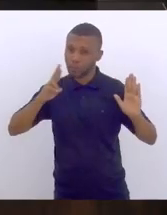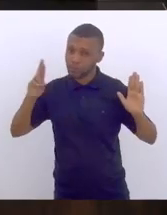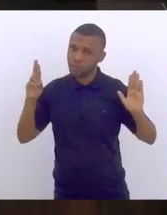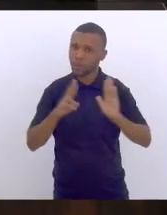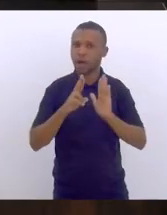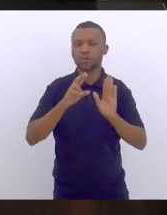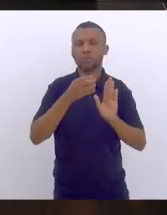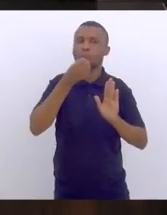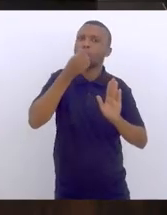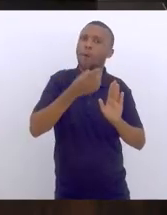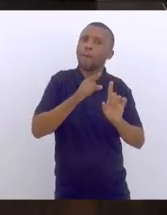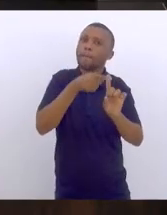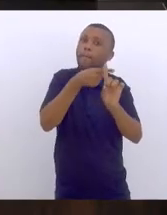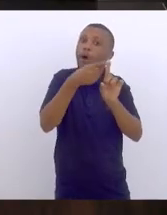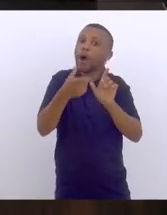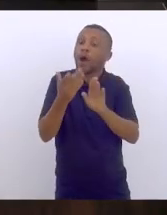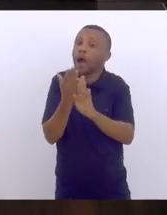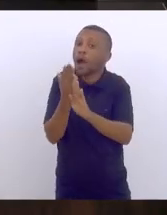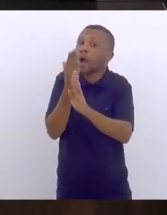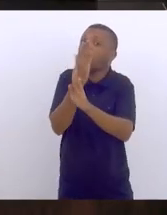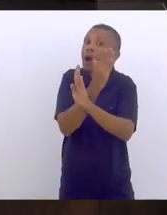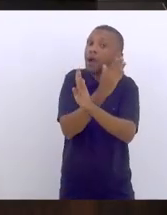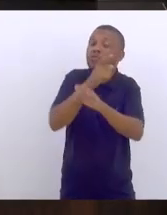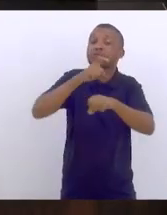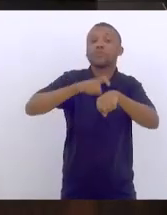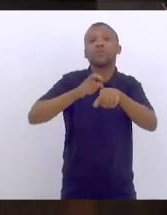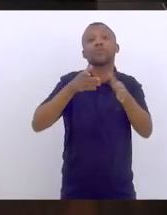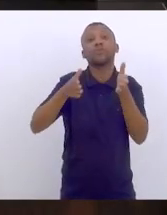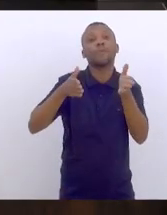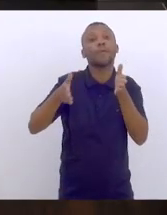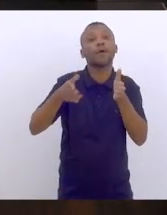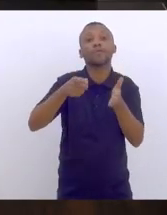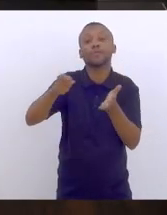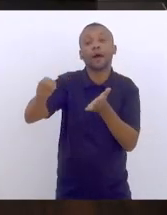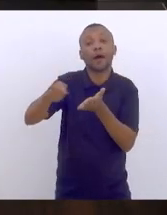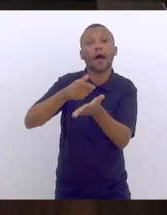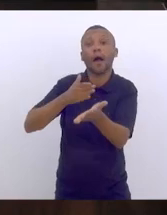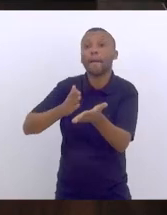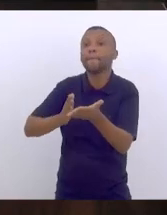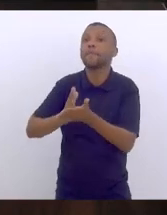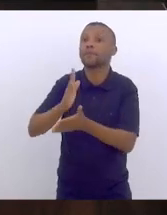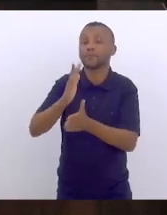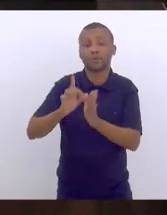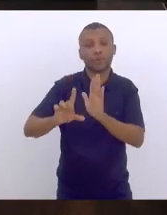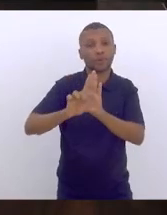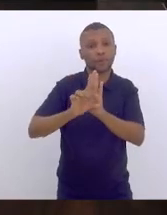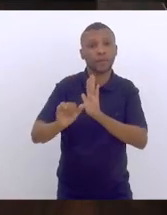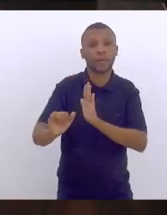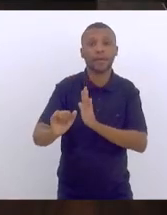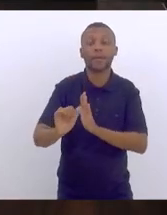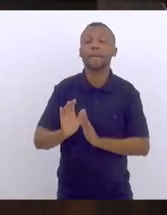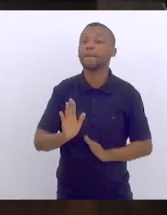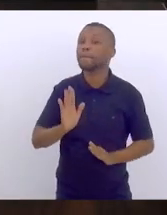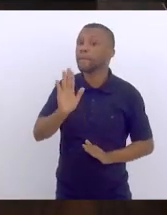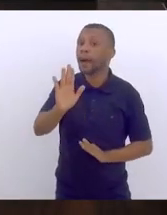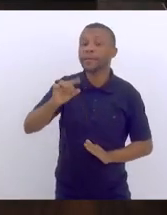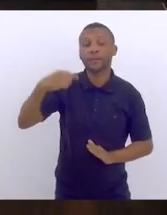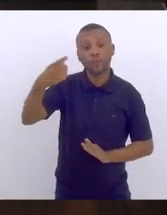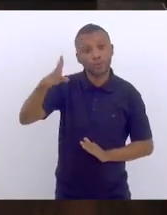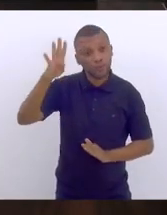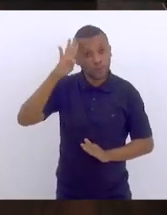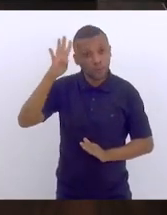positivo antes do prazo da sanção da lei, mas a gente marcou uma reunião para a próxima quarta-feira